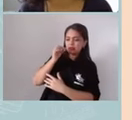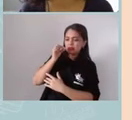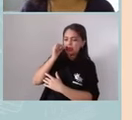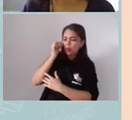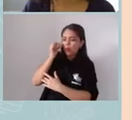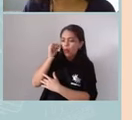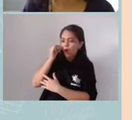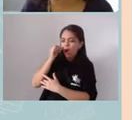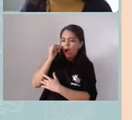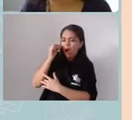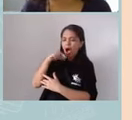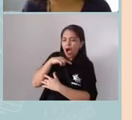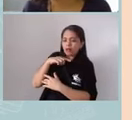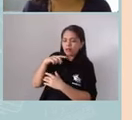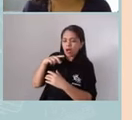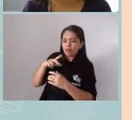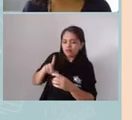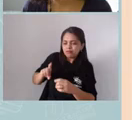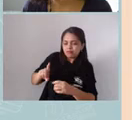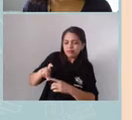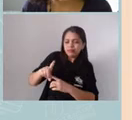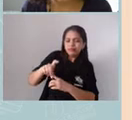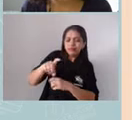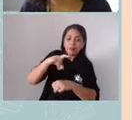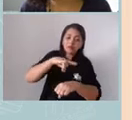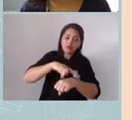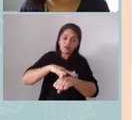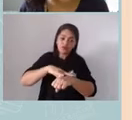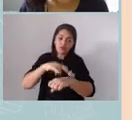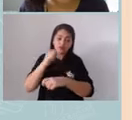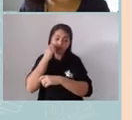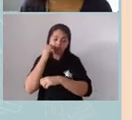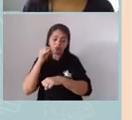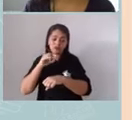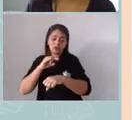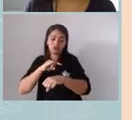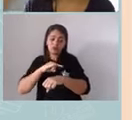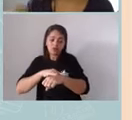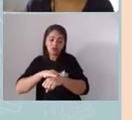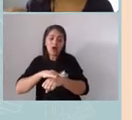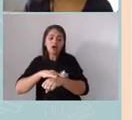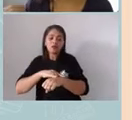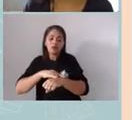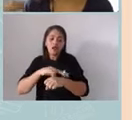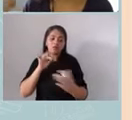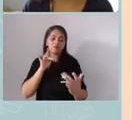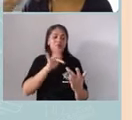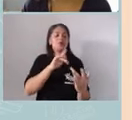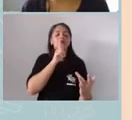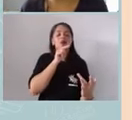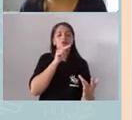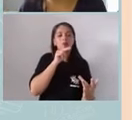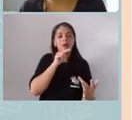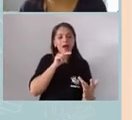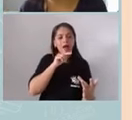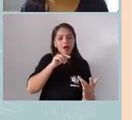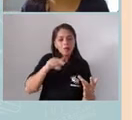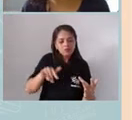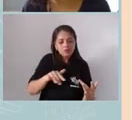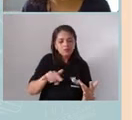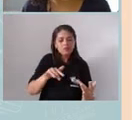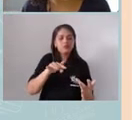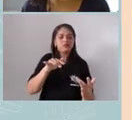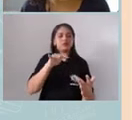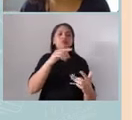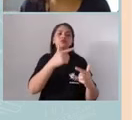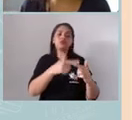essa bactéria pela urina e fica ali presente. O tétano, que a gente vai adquirir essa bactéria em contato com objetos